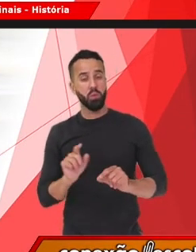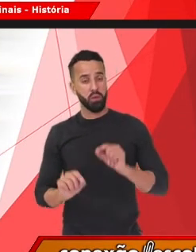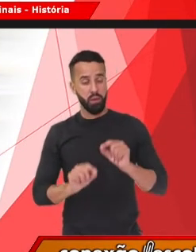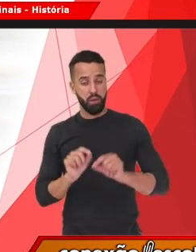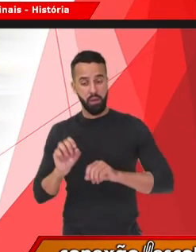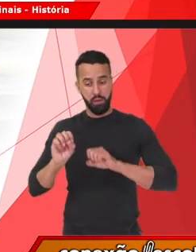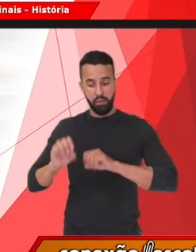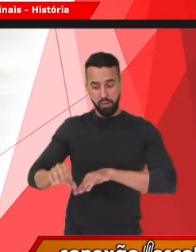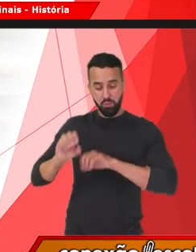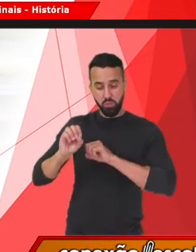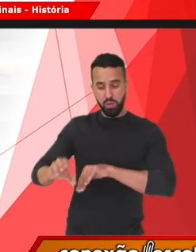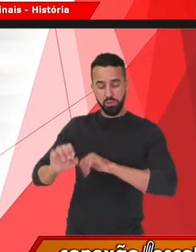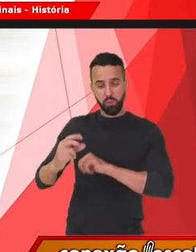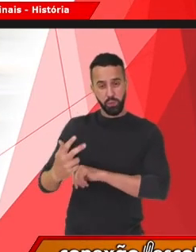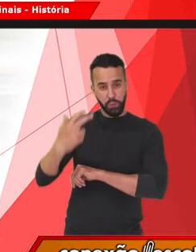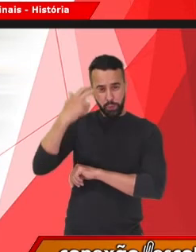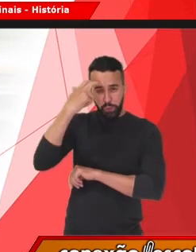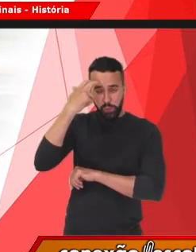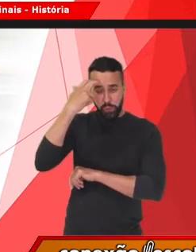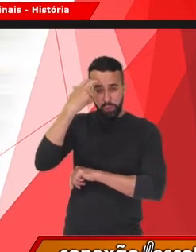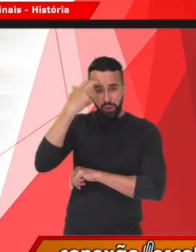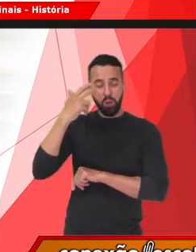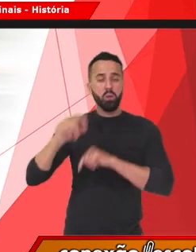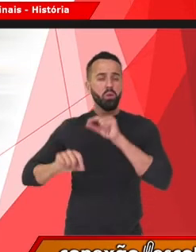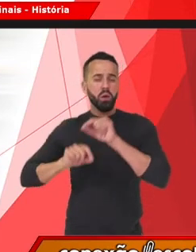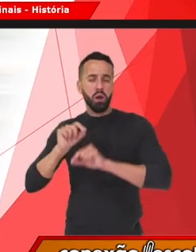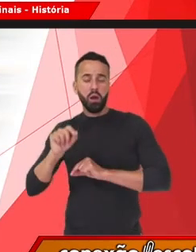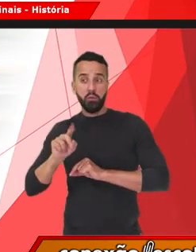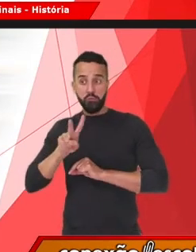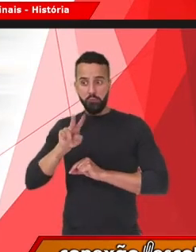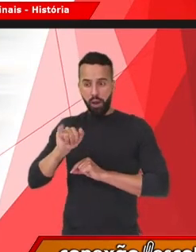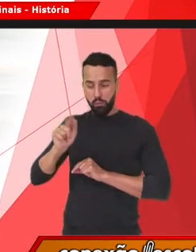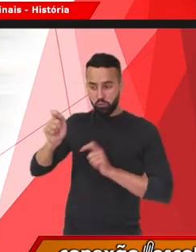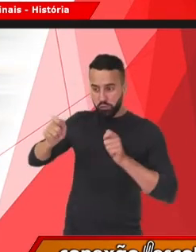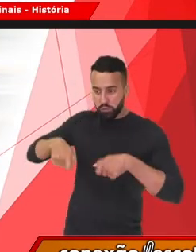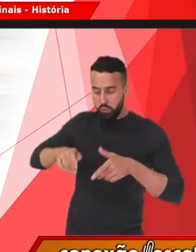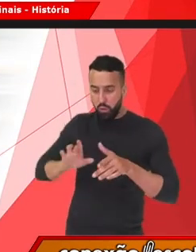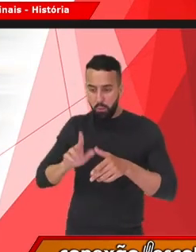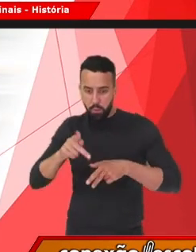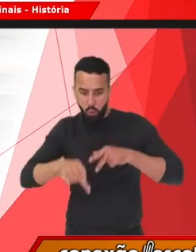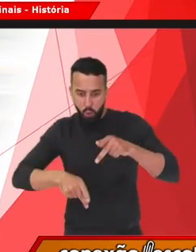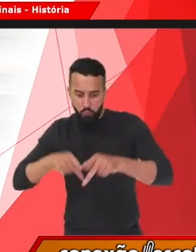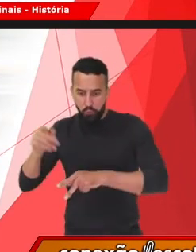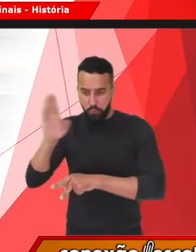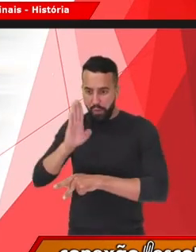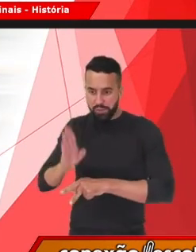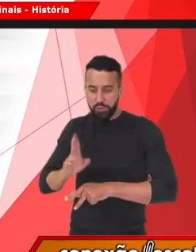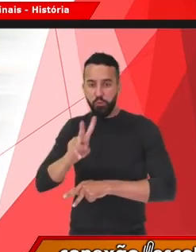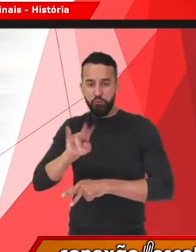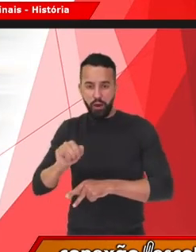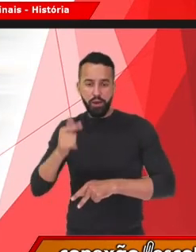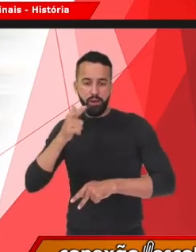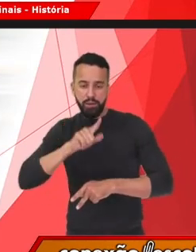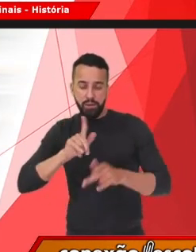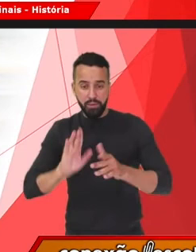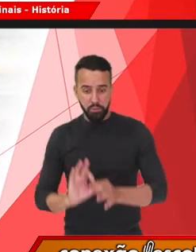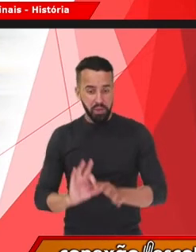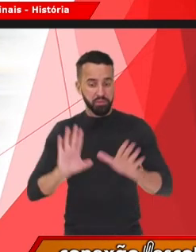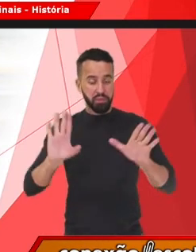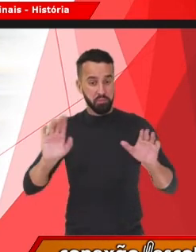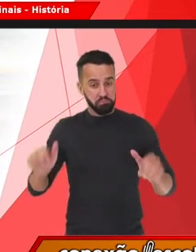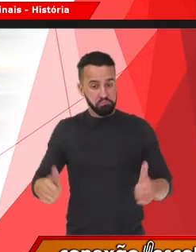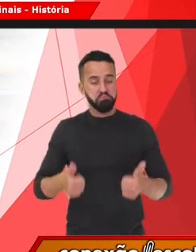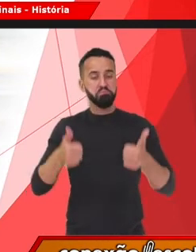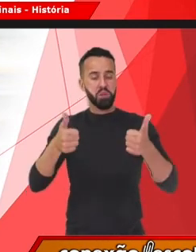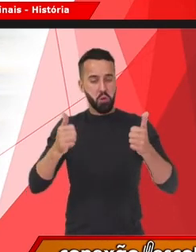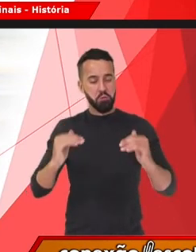a educação e a cultura é que vai libertar o povo brasileiro e colocá-lo em melhores